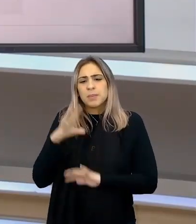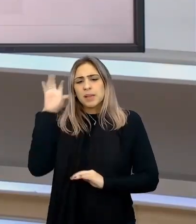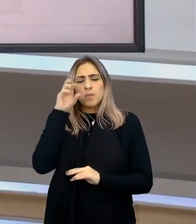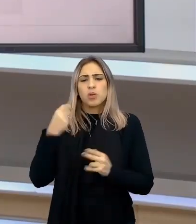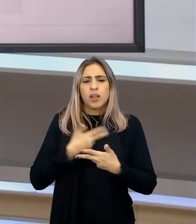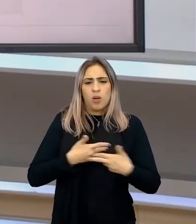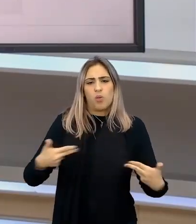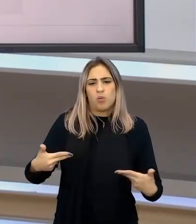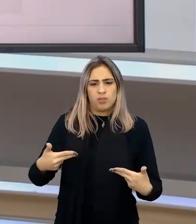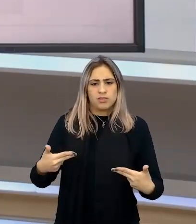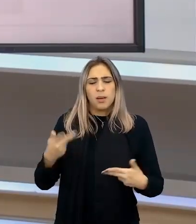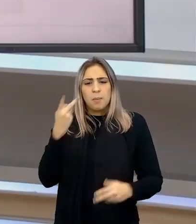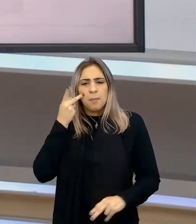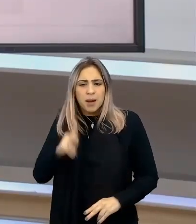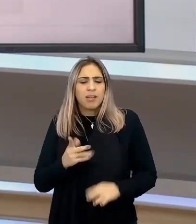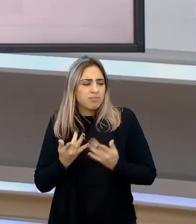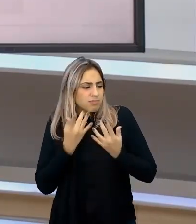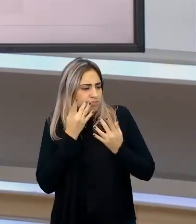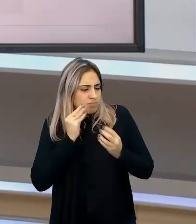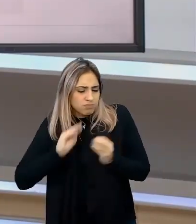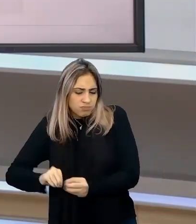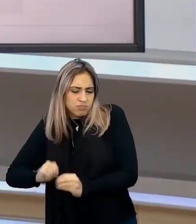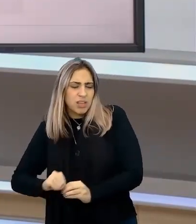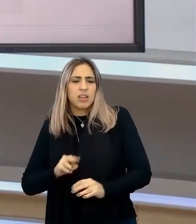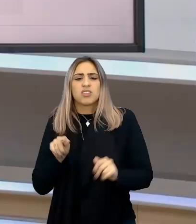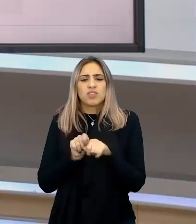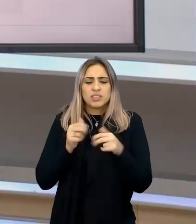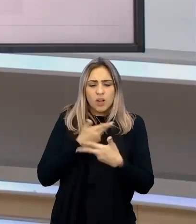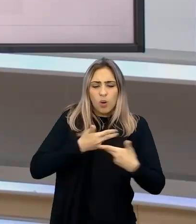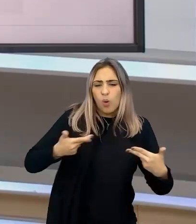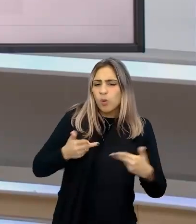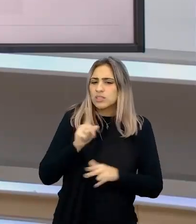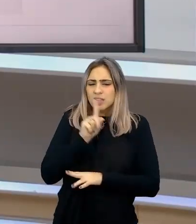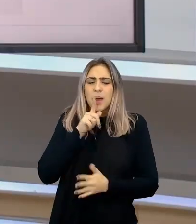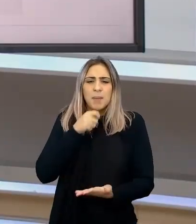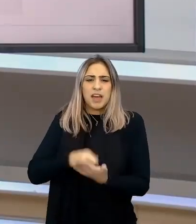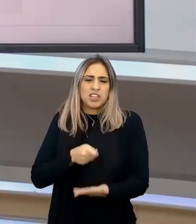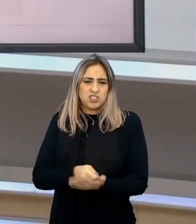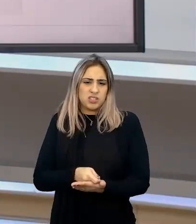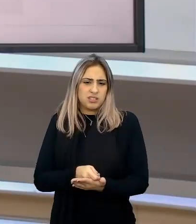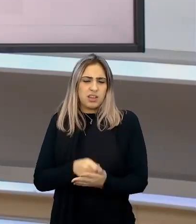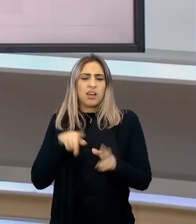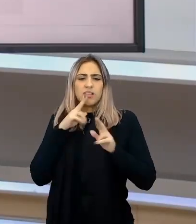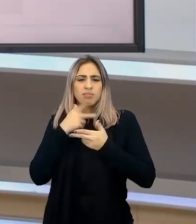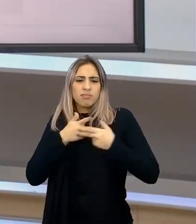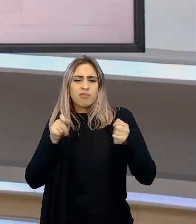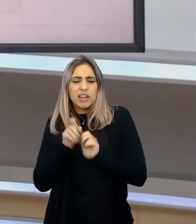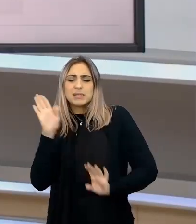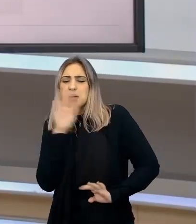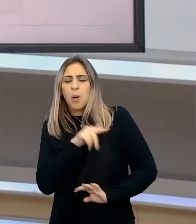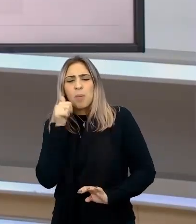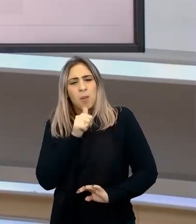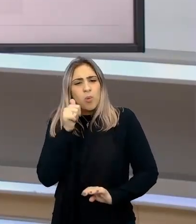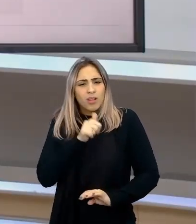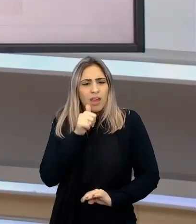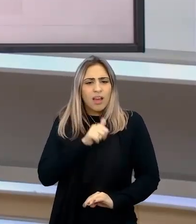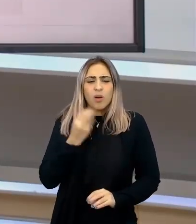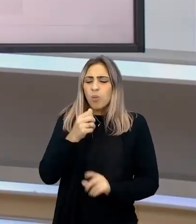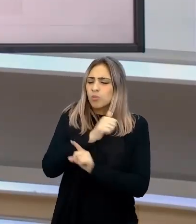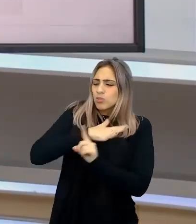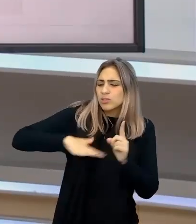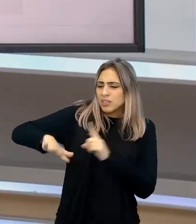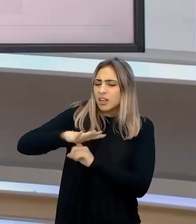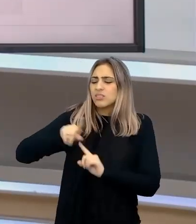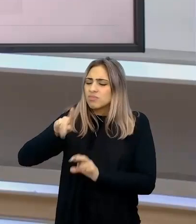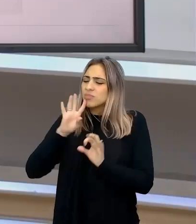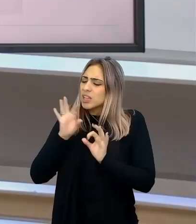muita coisa para deixar de falar, de fazer coisas que são machistas, que fazem mal para a mulher, para toda a sociedade.